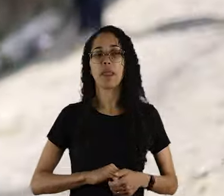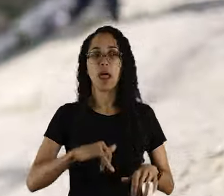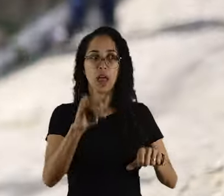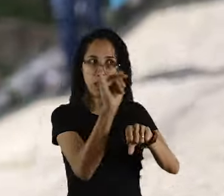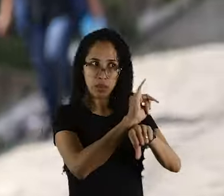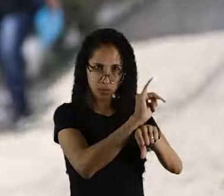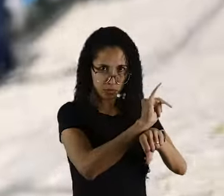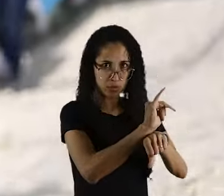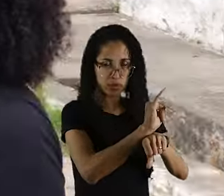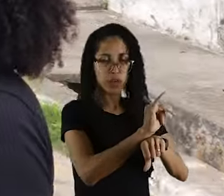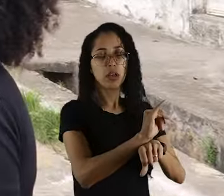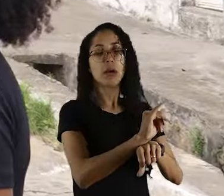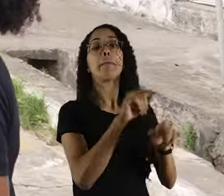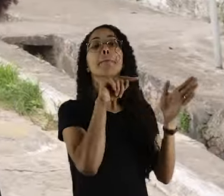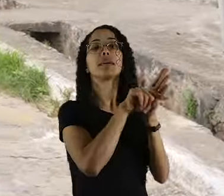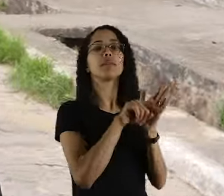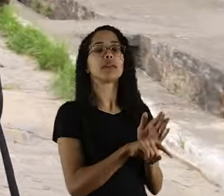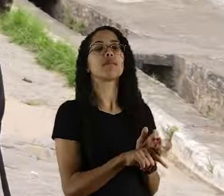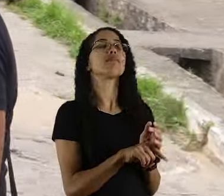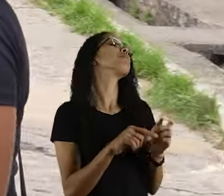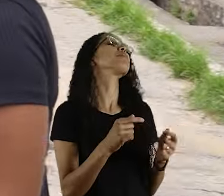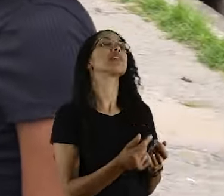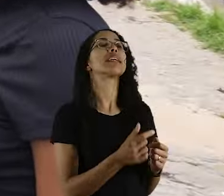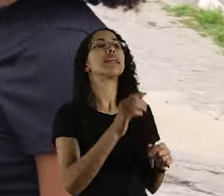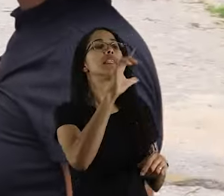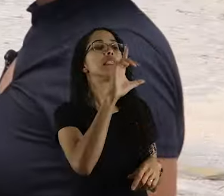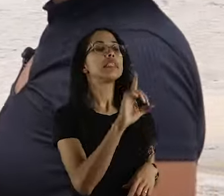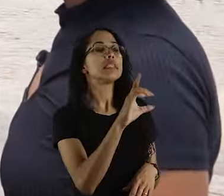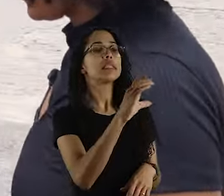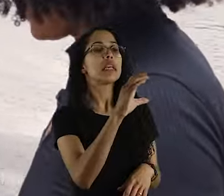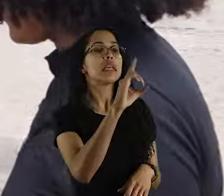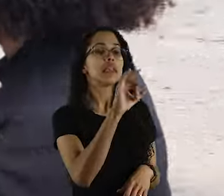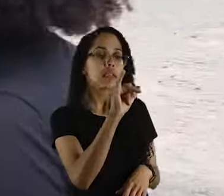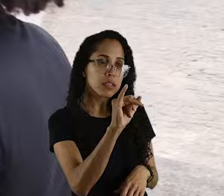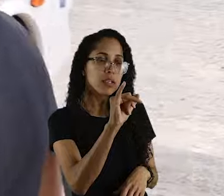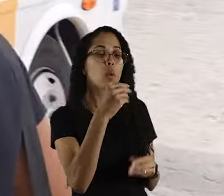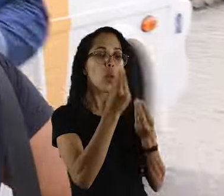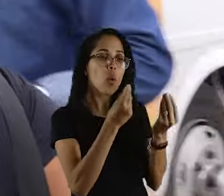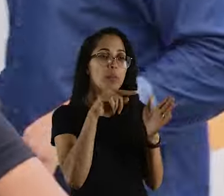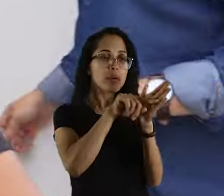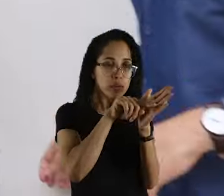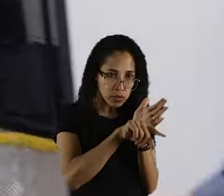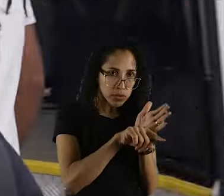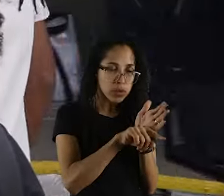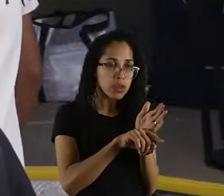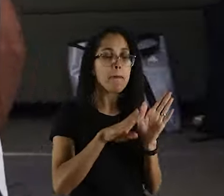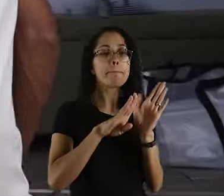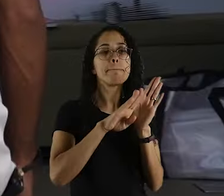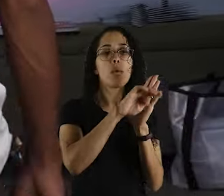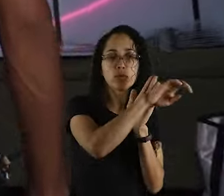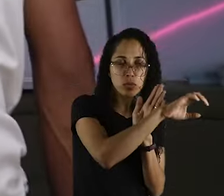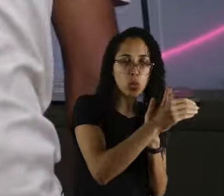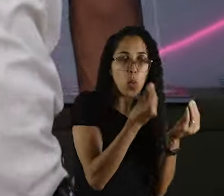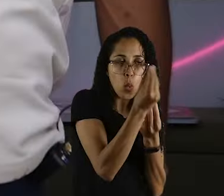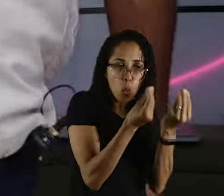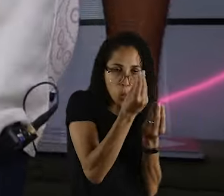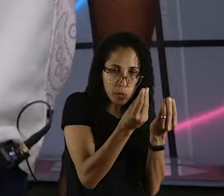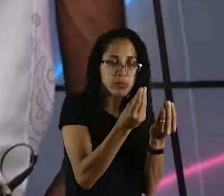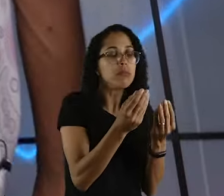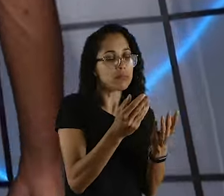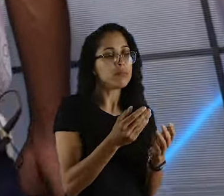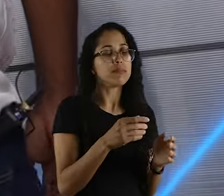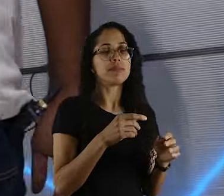YouTube, coloquei lá, CDI, como é que fazer investimento, o que é bolsa de valores, como é que